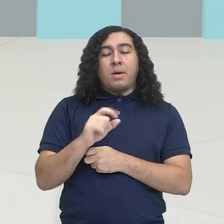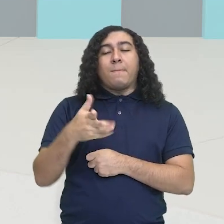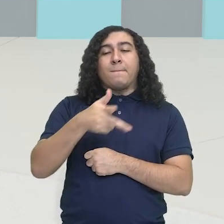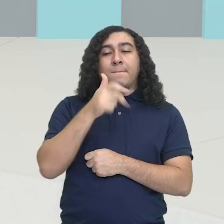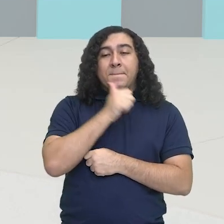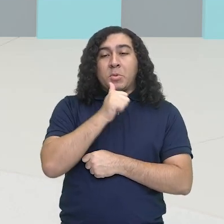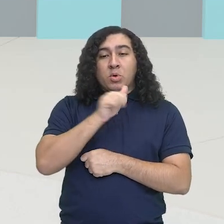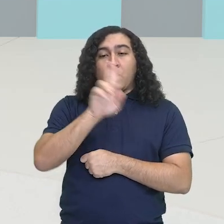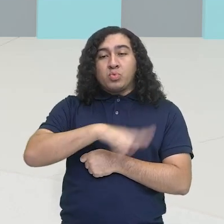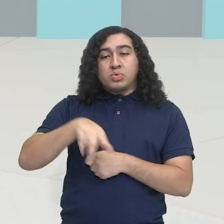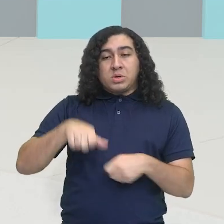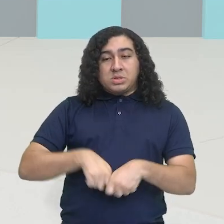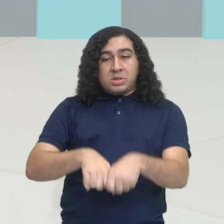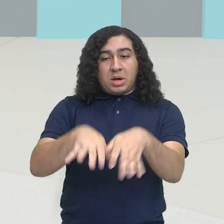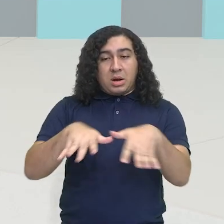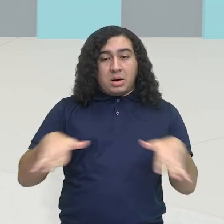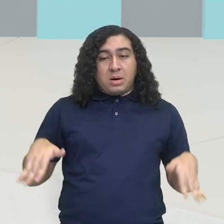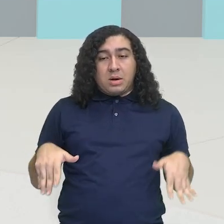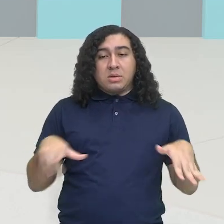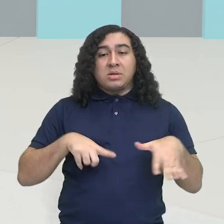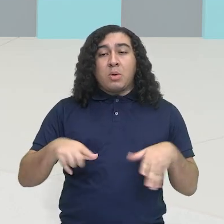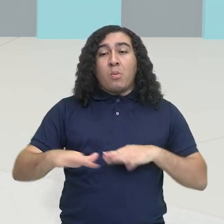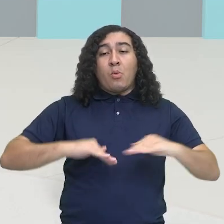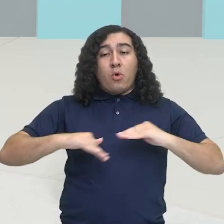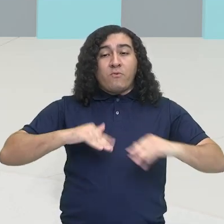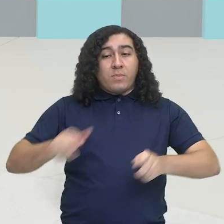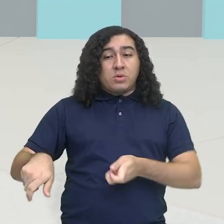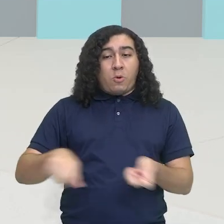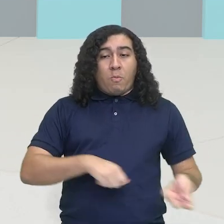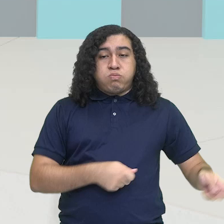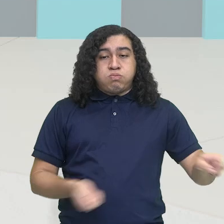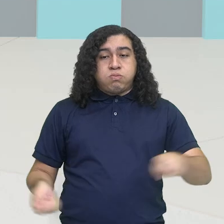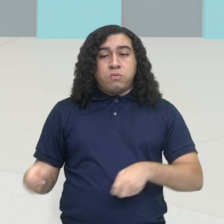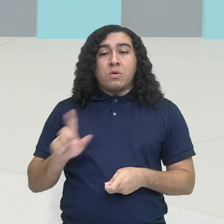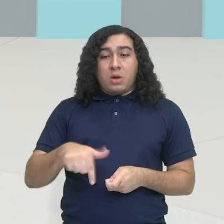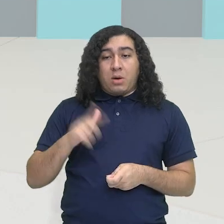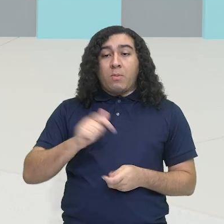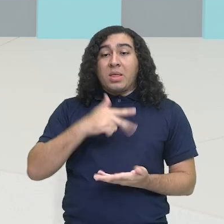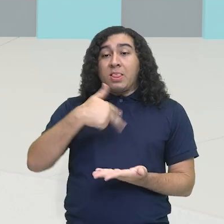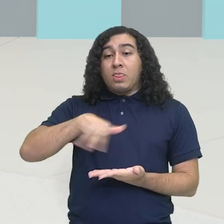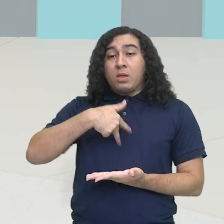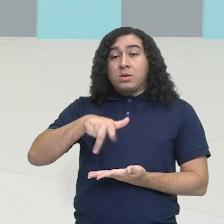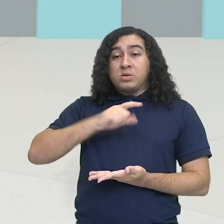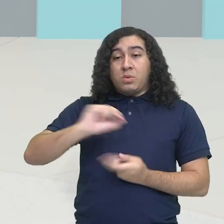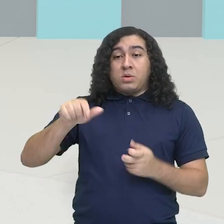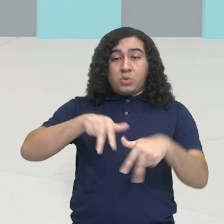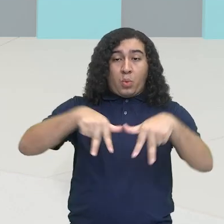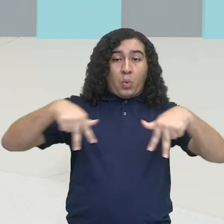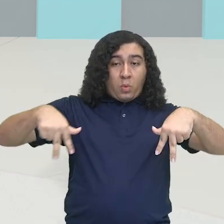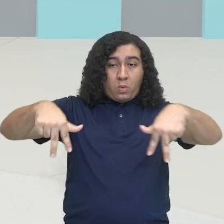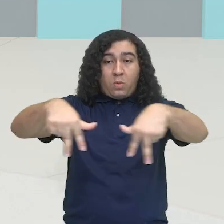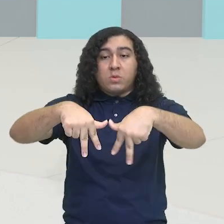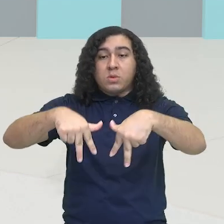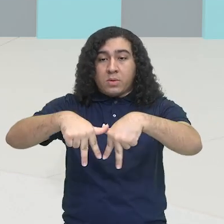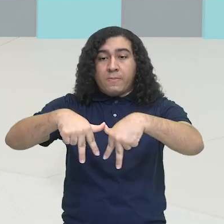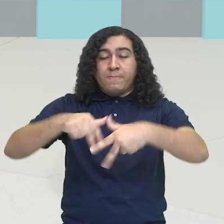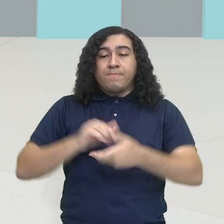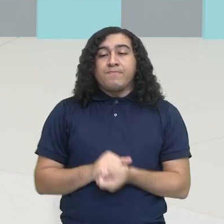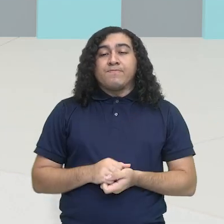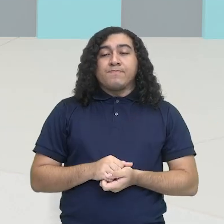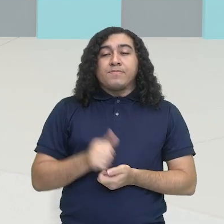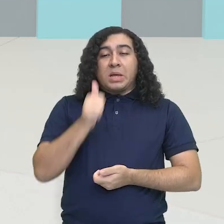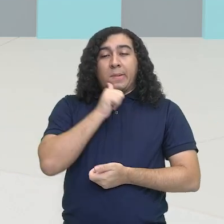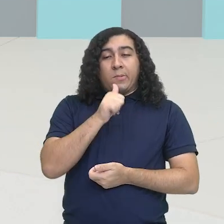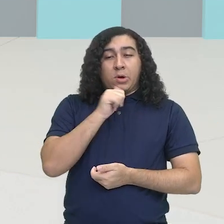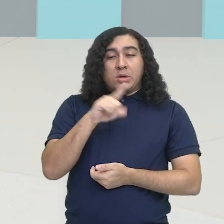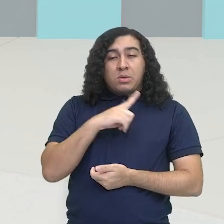aí, permitindo uma movimentação. Trata-se, então, de uma dança de roda, né, onde as dançarinas vão